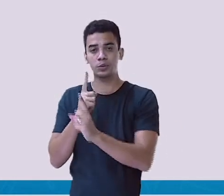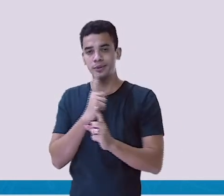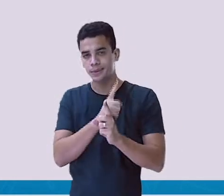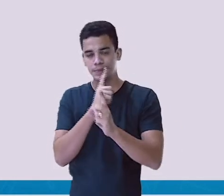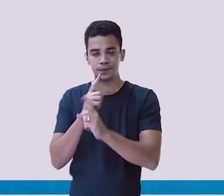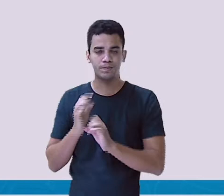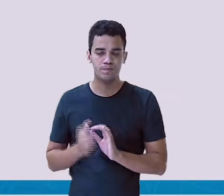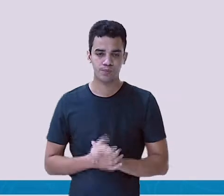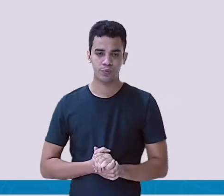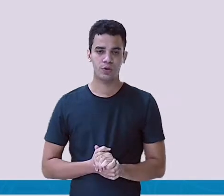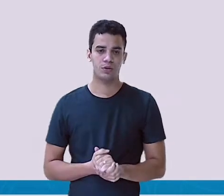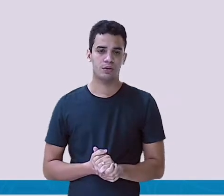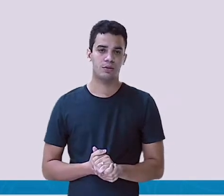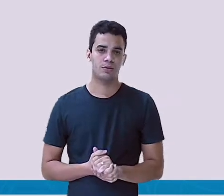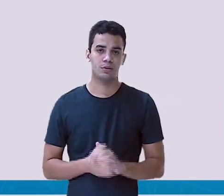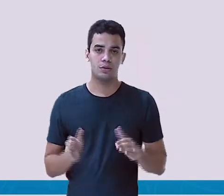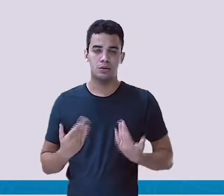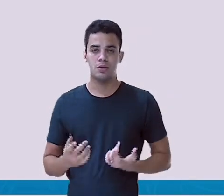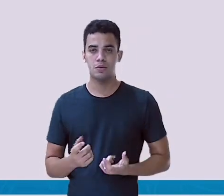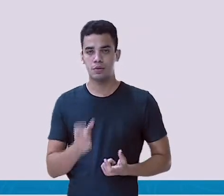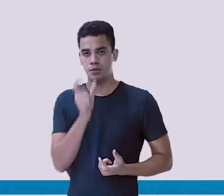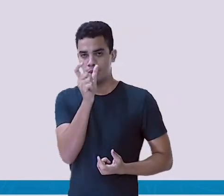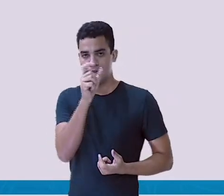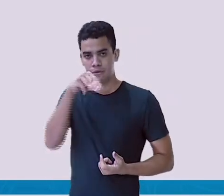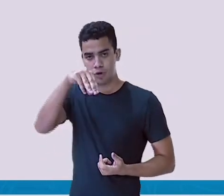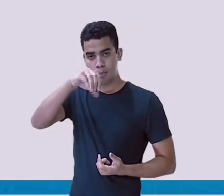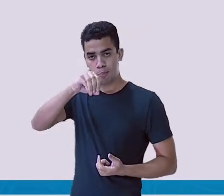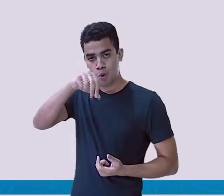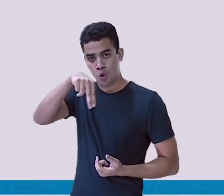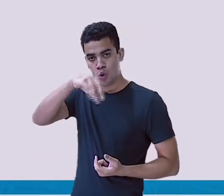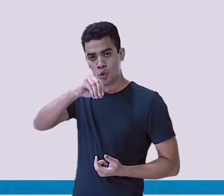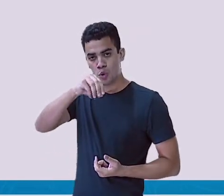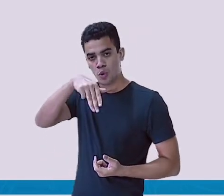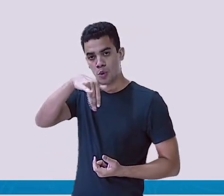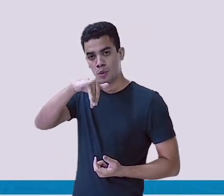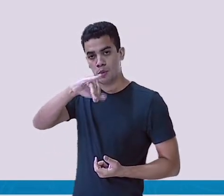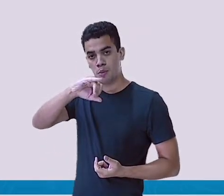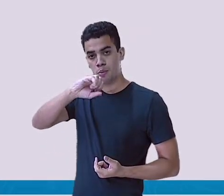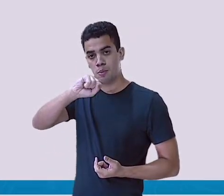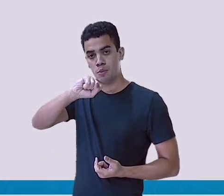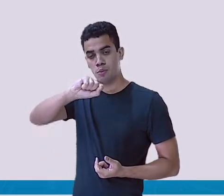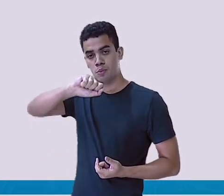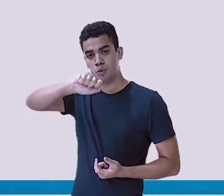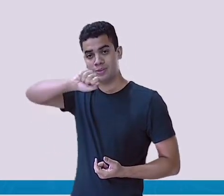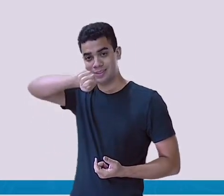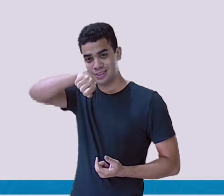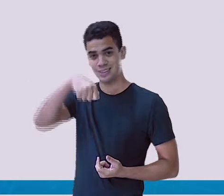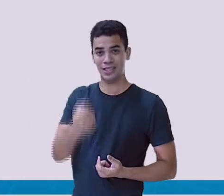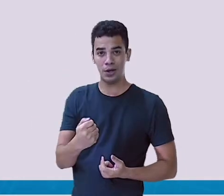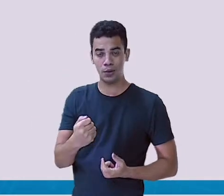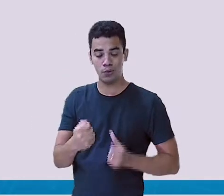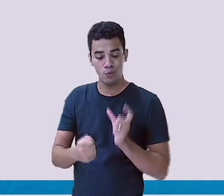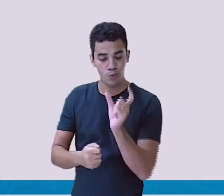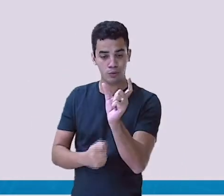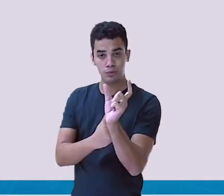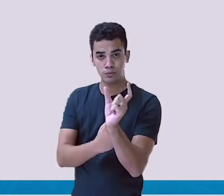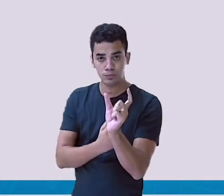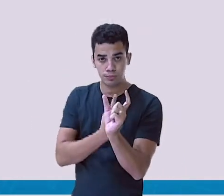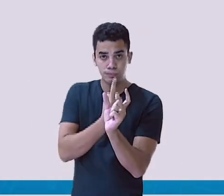Vejam aqui, o que são monômios? São expressões algébricas formadas apenas